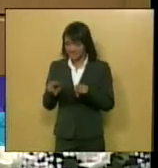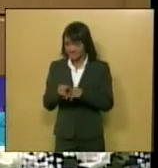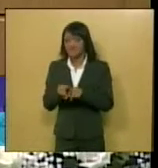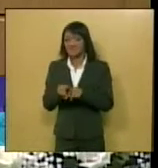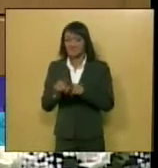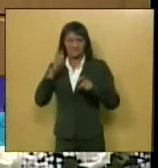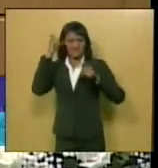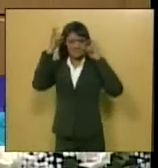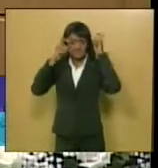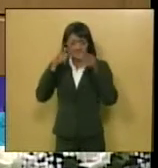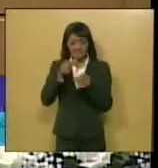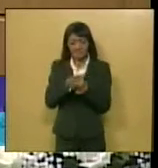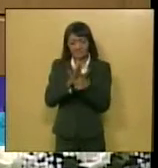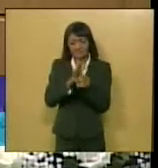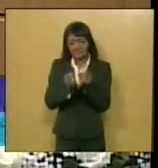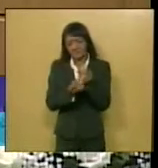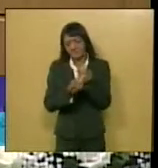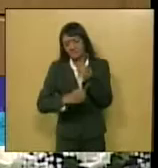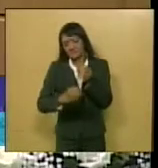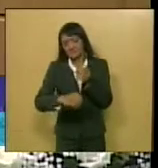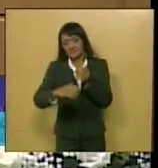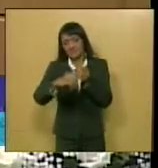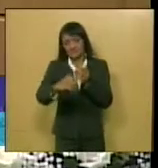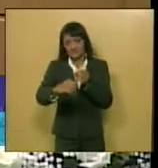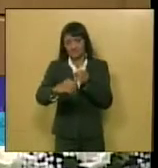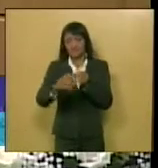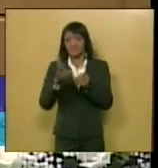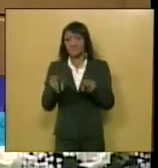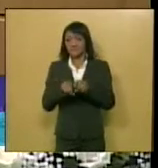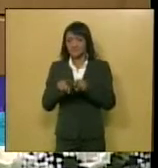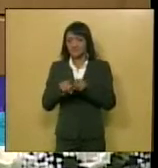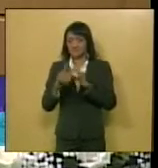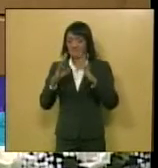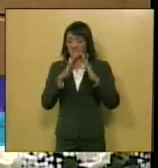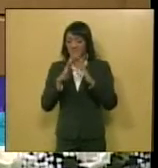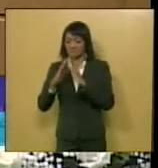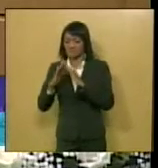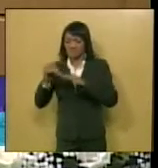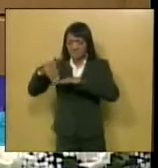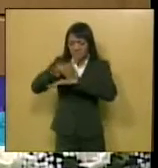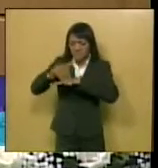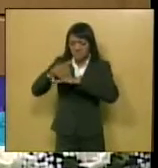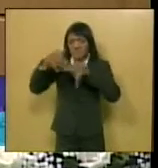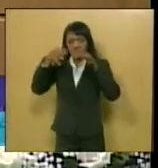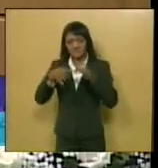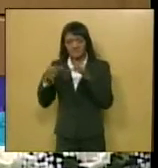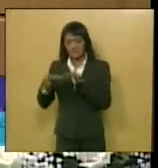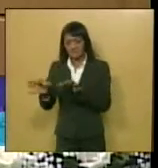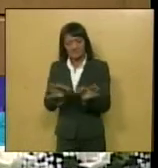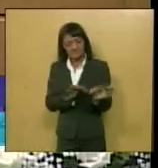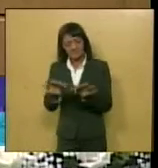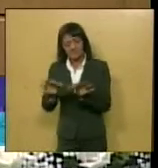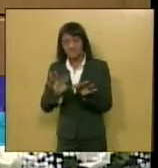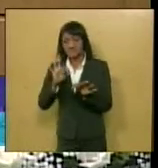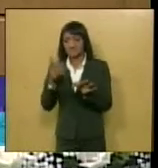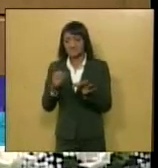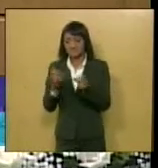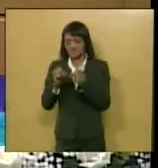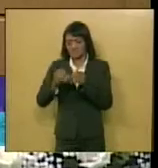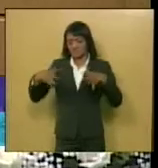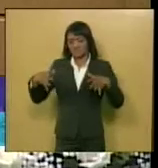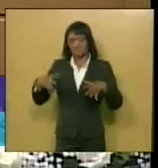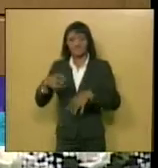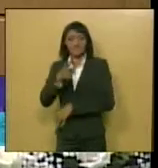com o saneamento básico, com o alinhamento das casas, fez o reordenamento, criou a